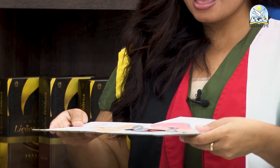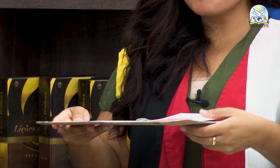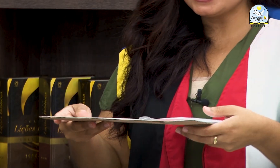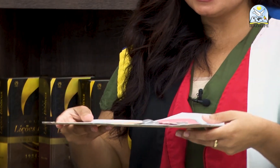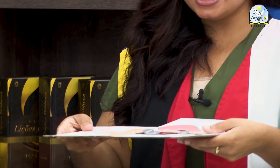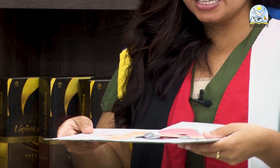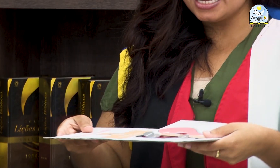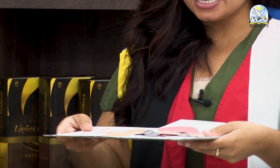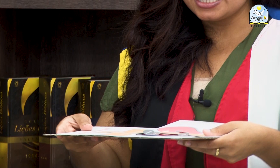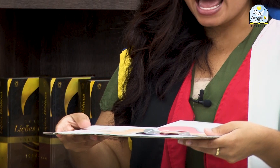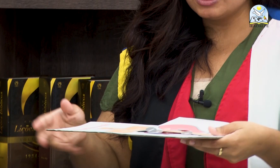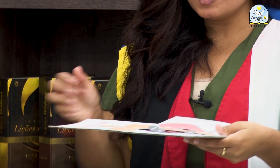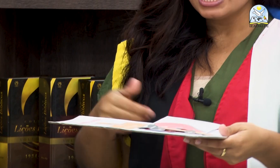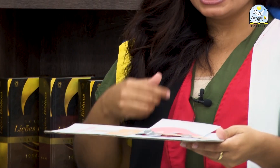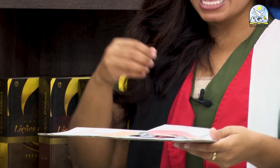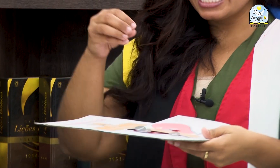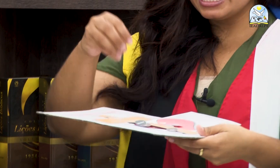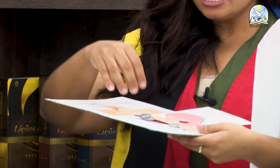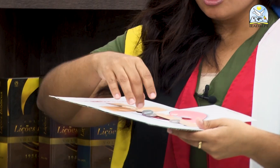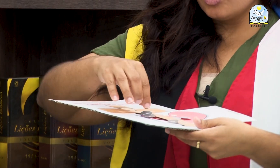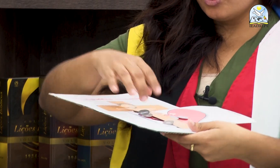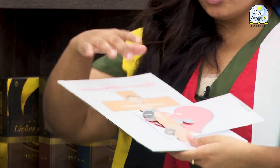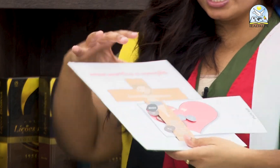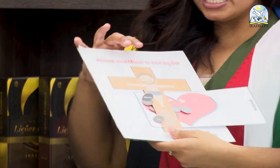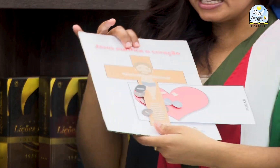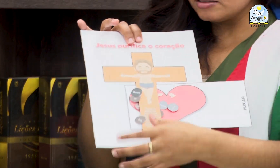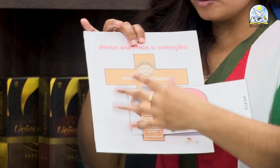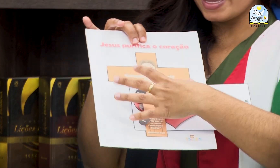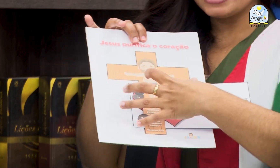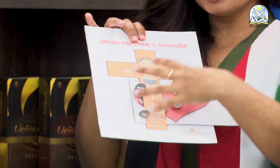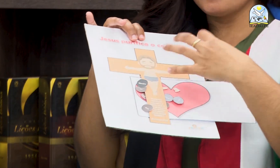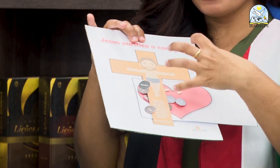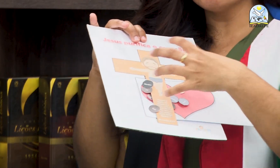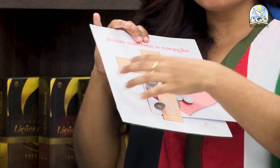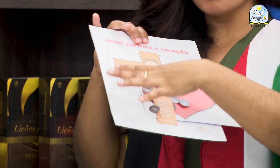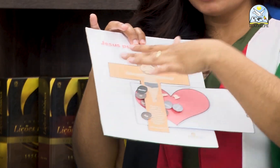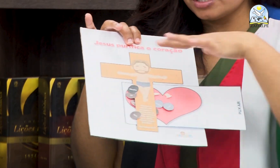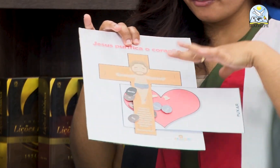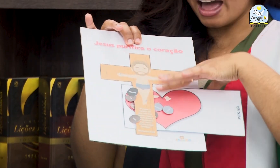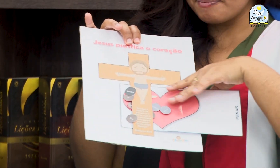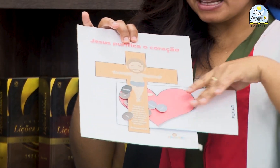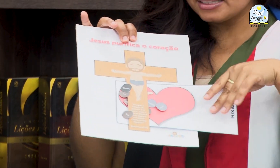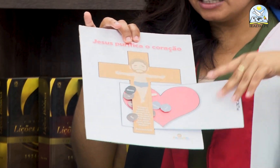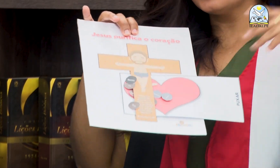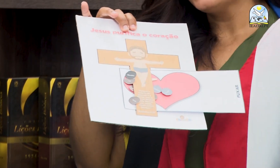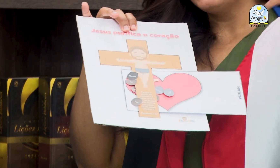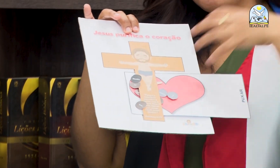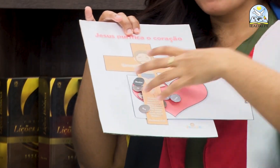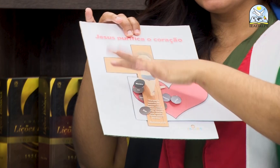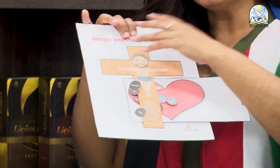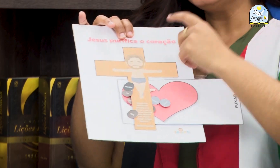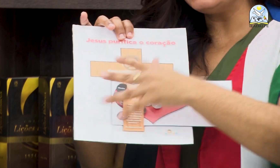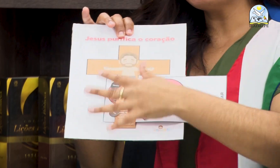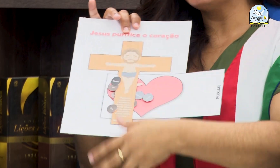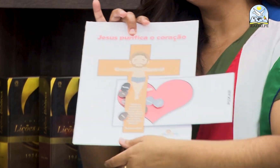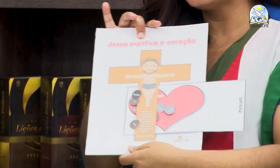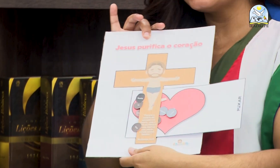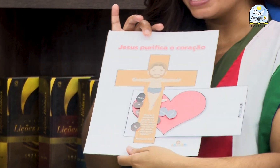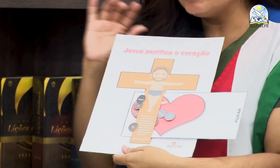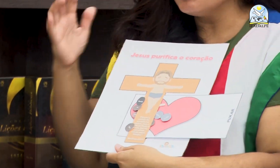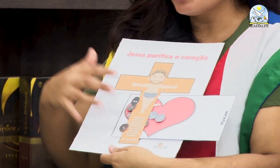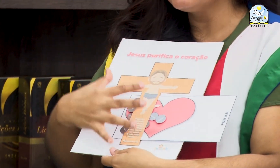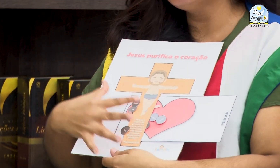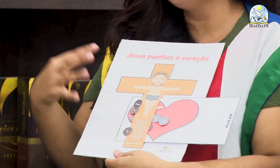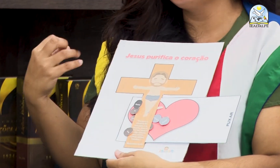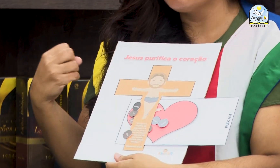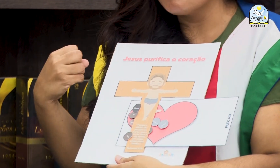na mesinha, tá certo? E aí os pecadinhos ficam soltos, vai passando e vai limpando, tá